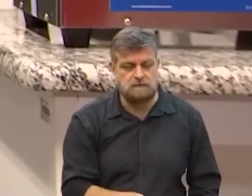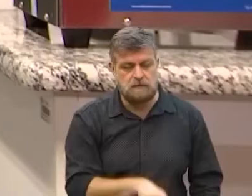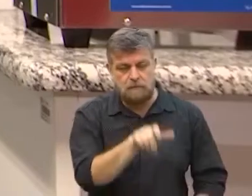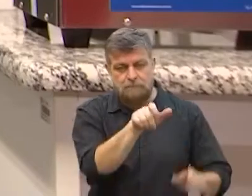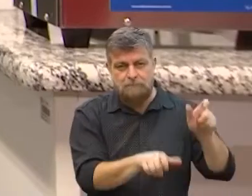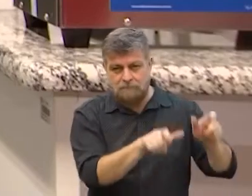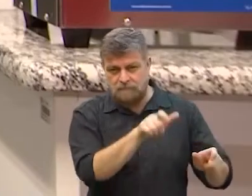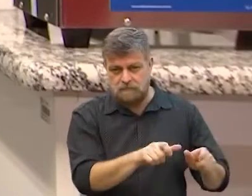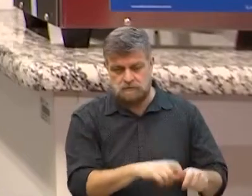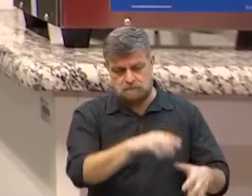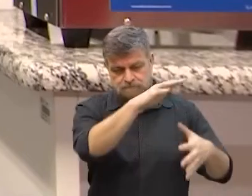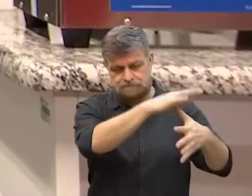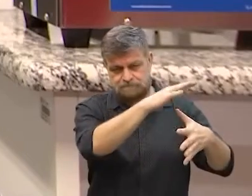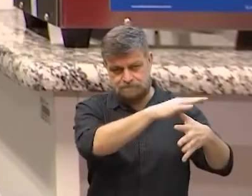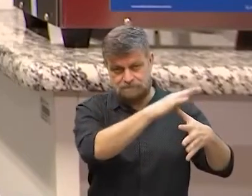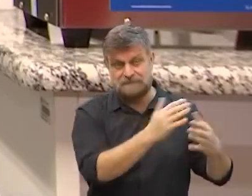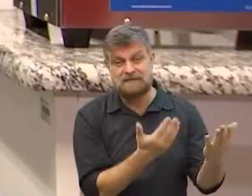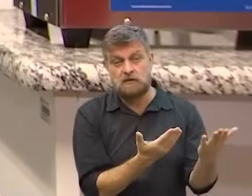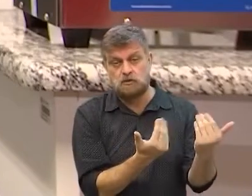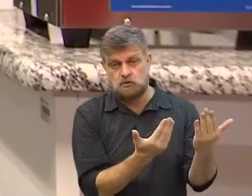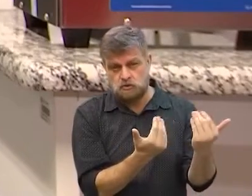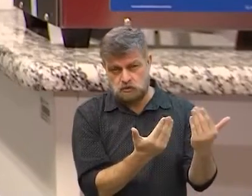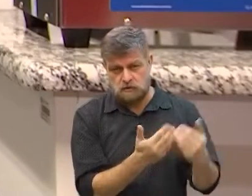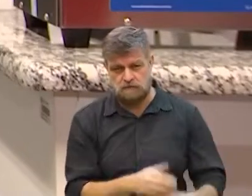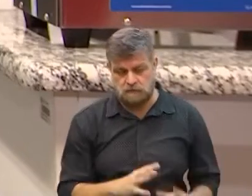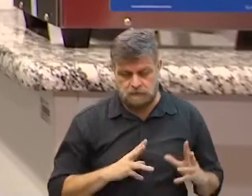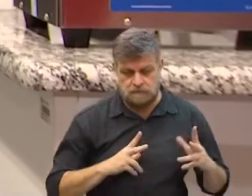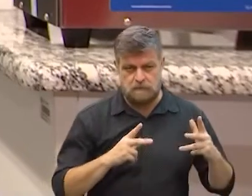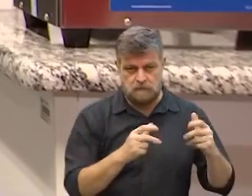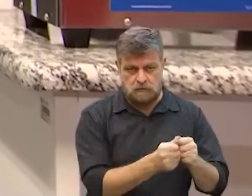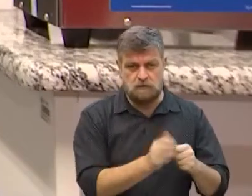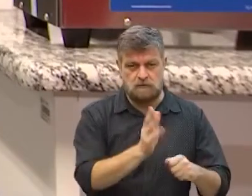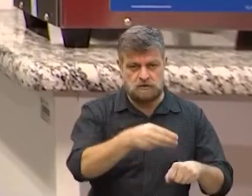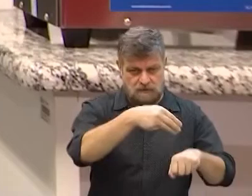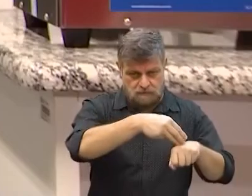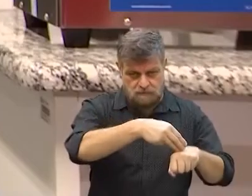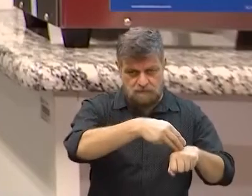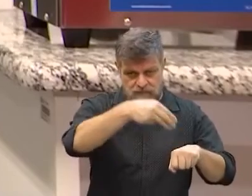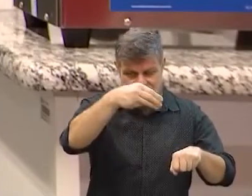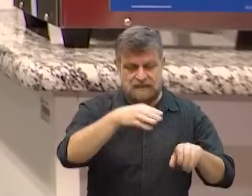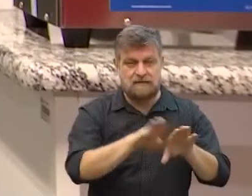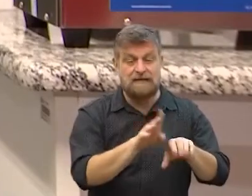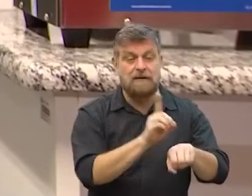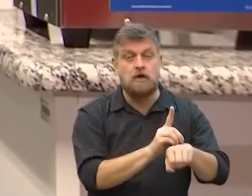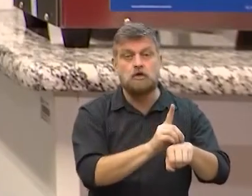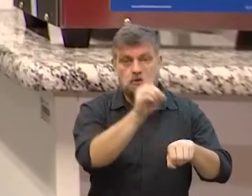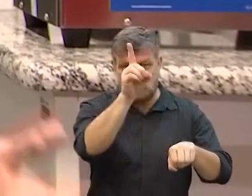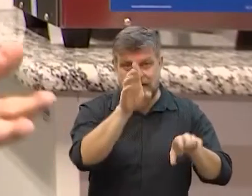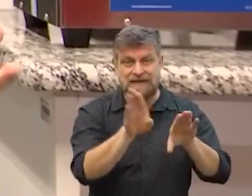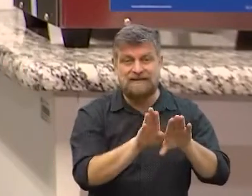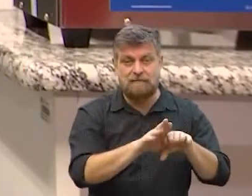pessoas, assim, de alta qualificação, jovens, né? Todos eles com mestrado, todos eles com doutorado e